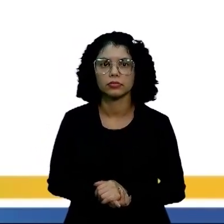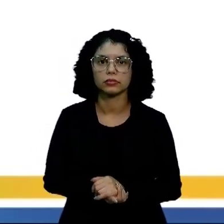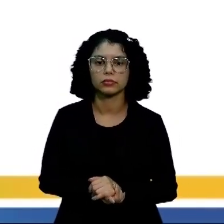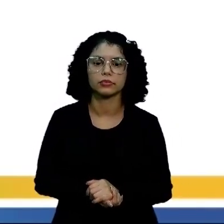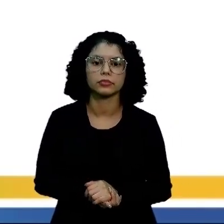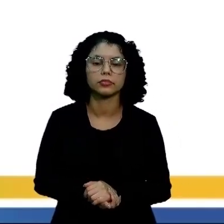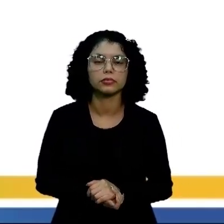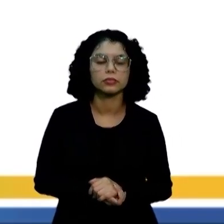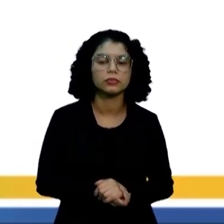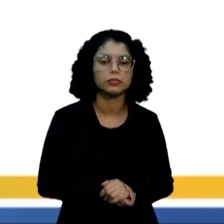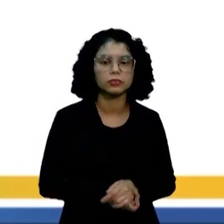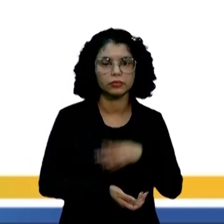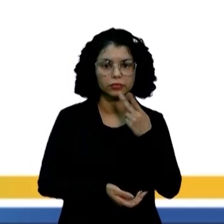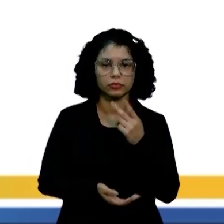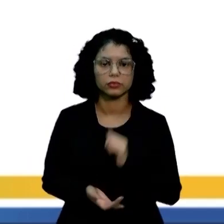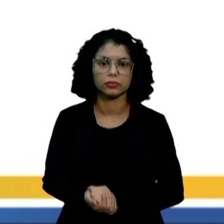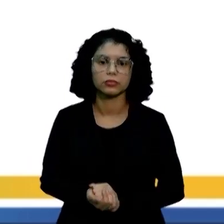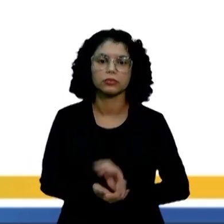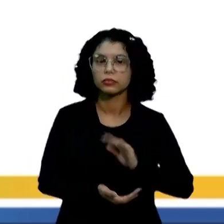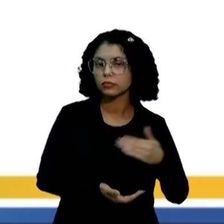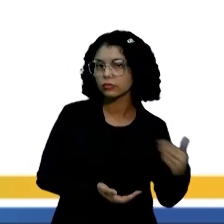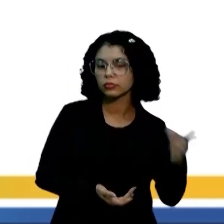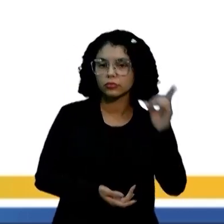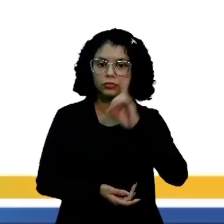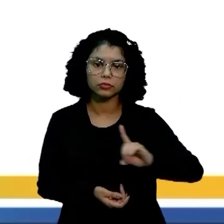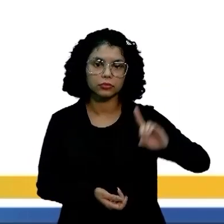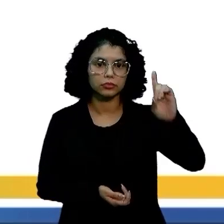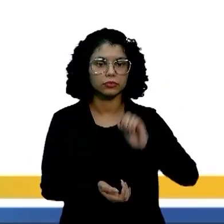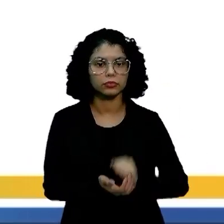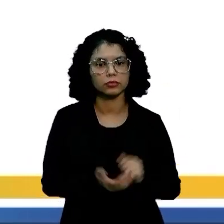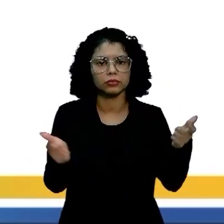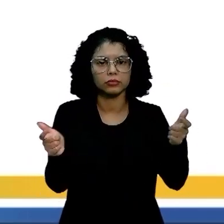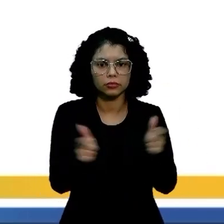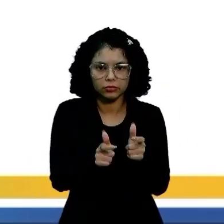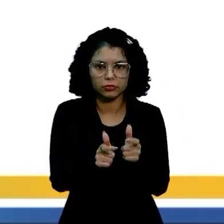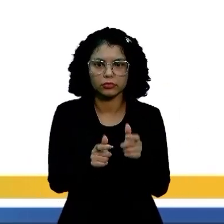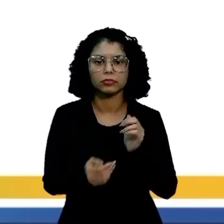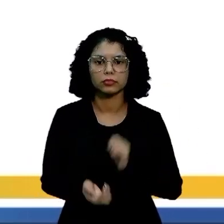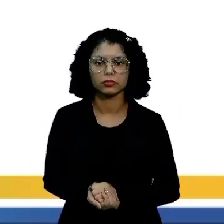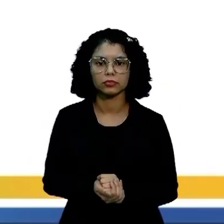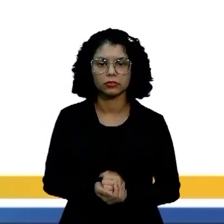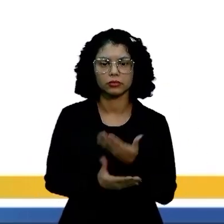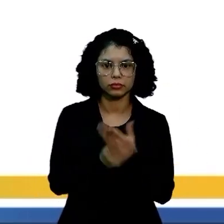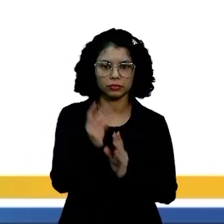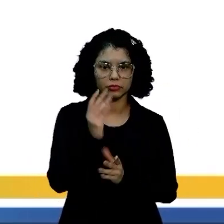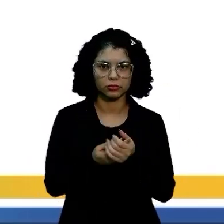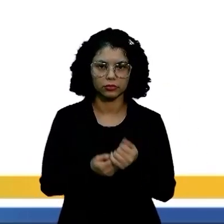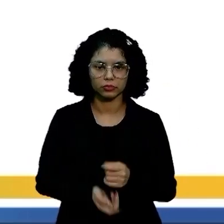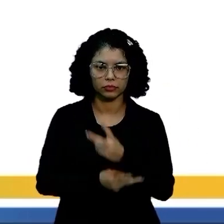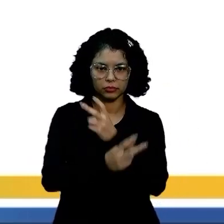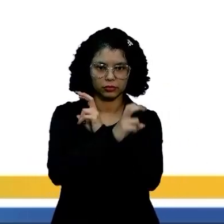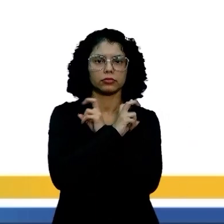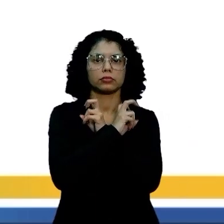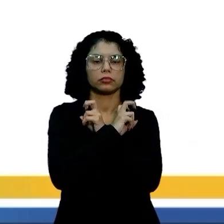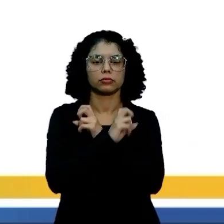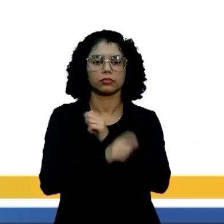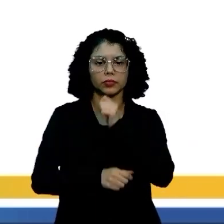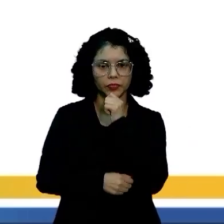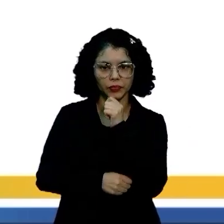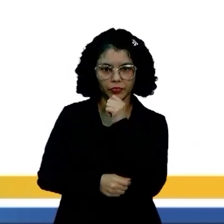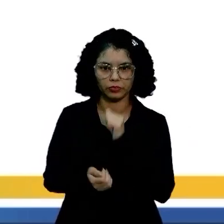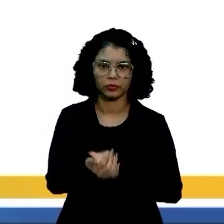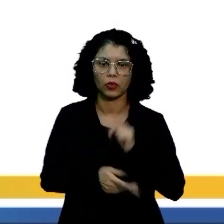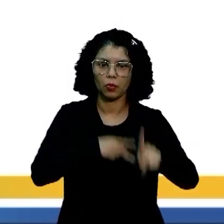Vamos lá. Diz assim: quando Deus redimiu da tirania, da mão do faraó endurecido, o